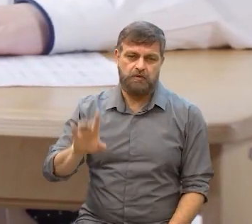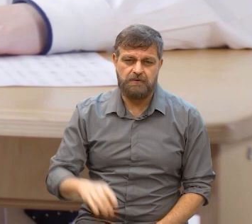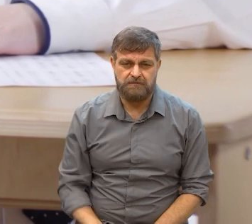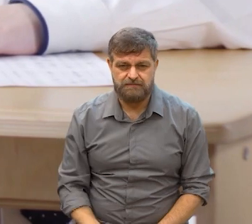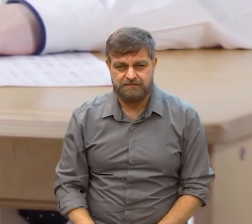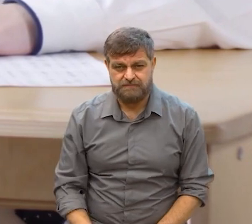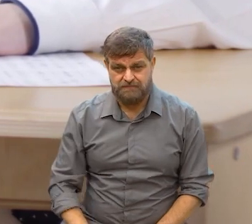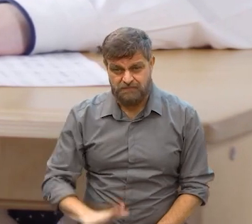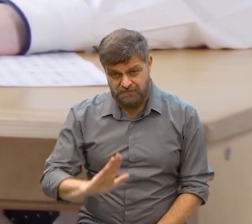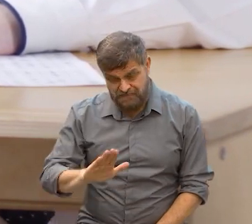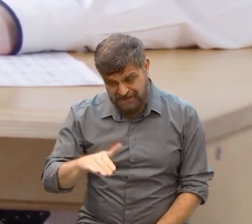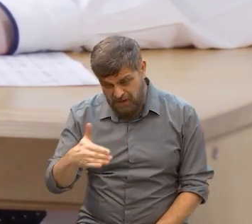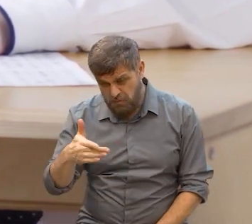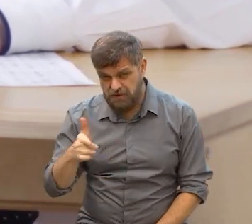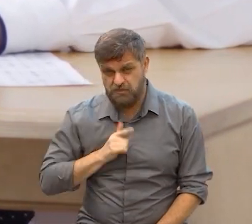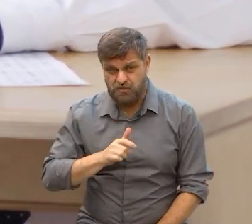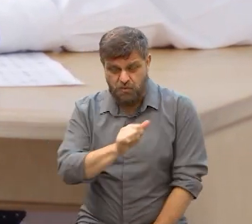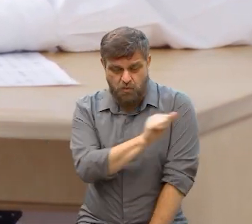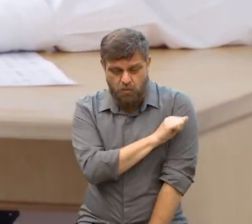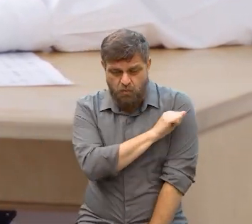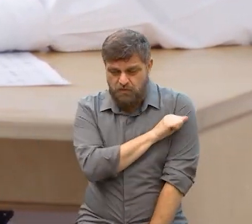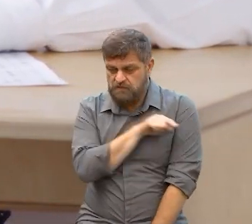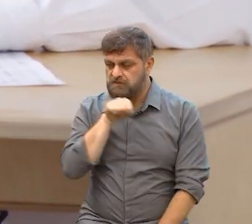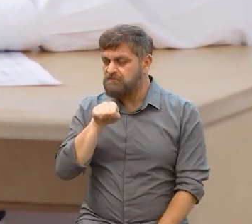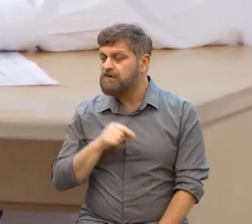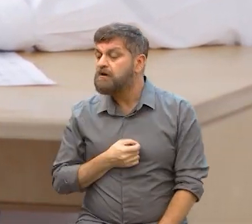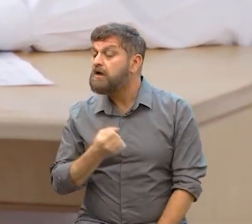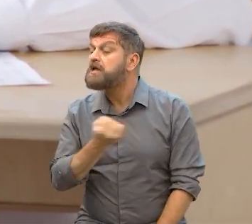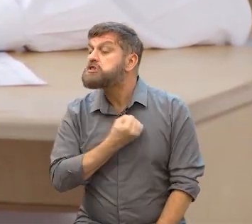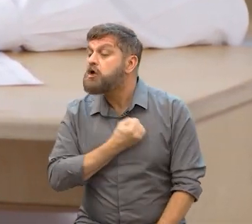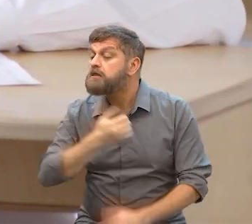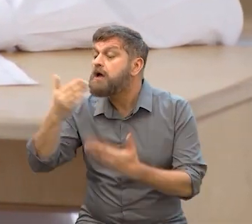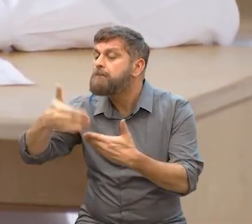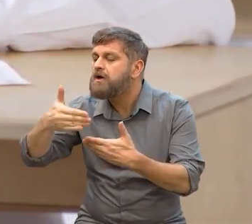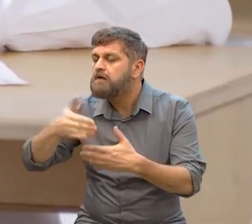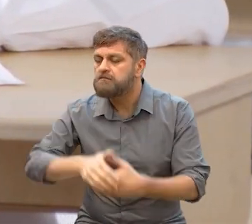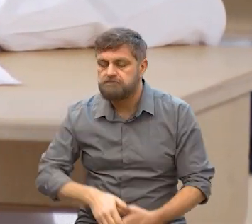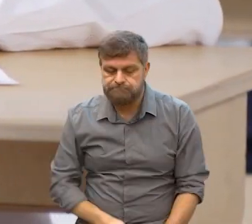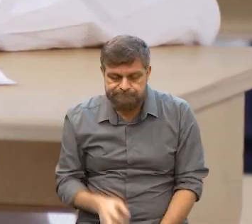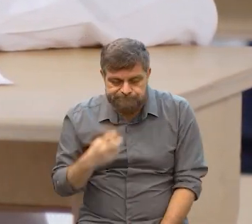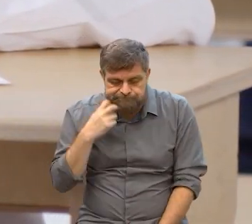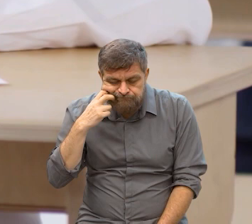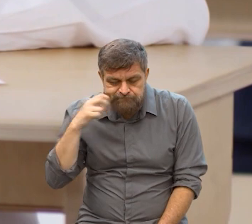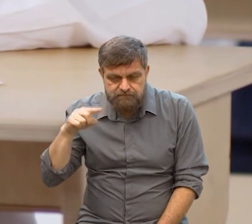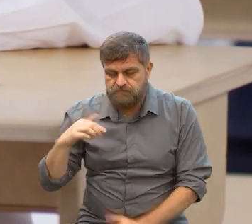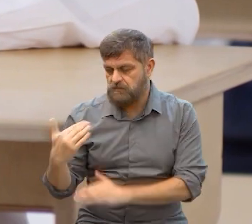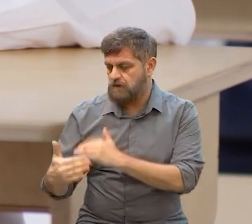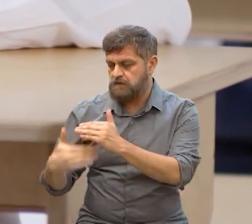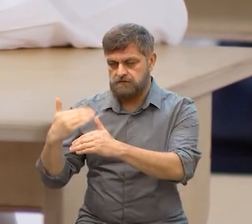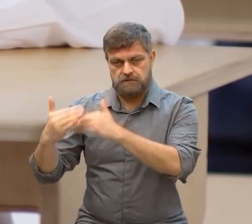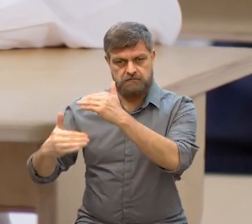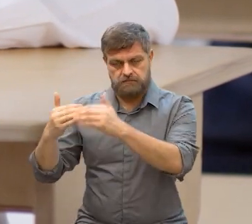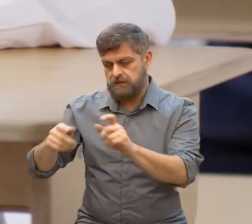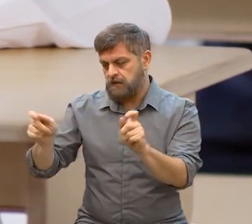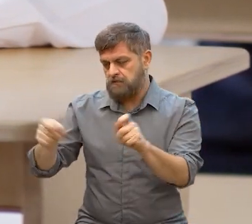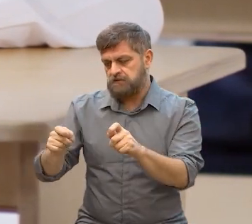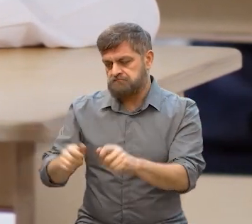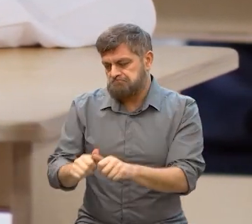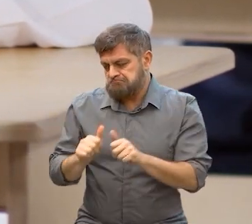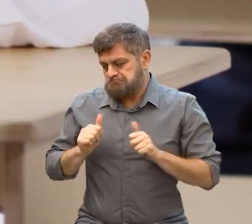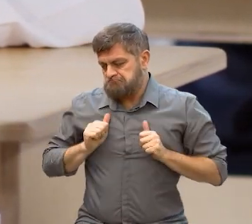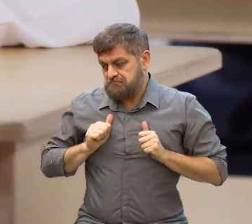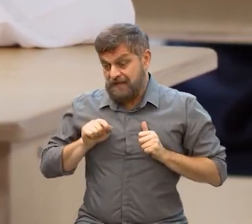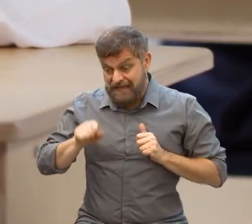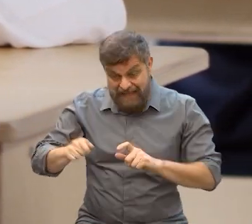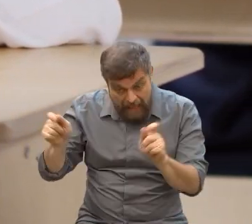quando o aluno é reduzido a isso, ele acaba não desenvolvendo outras competências tão